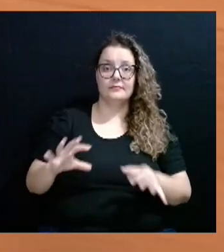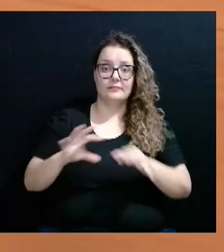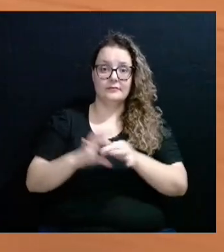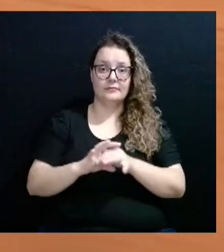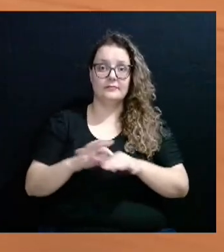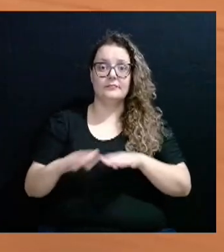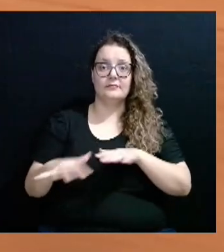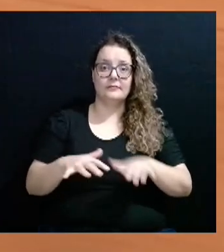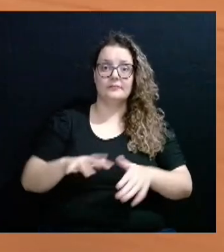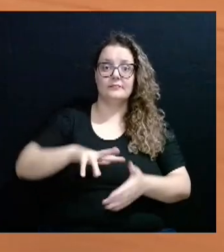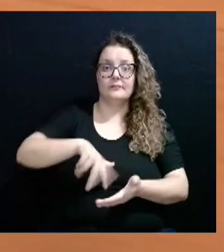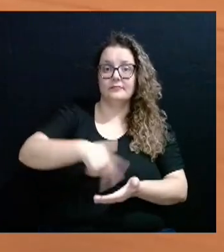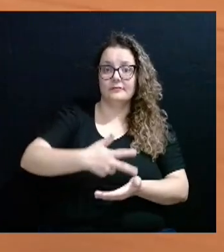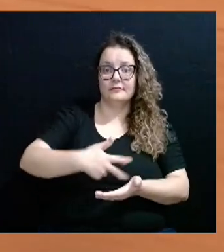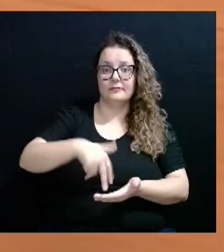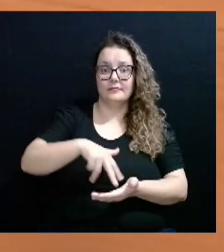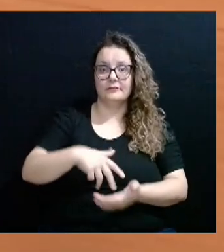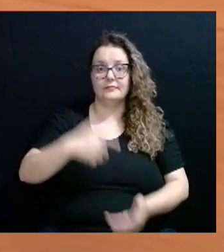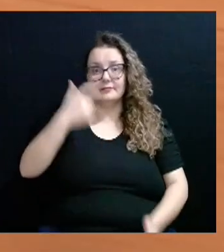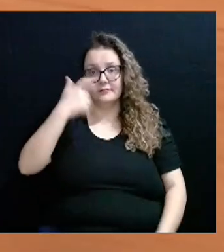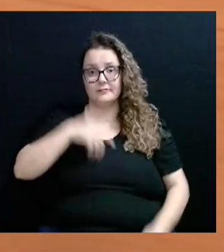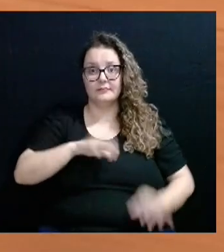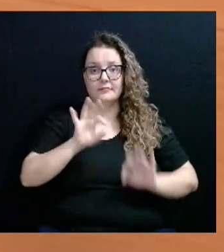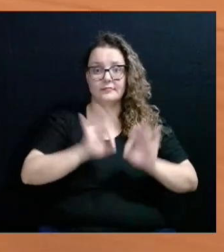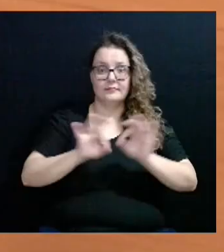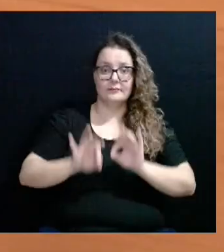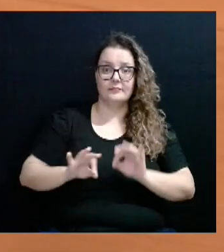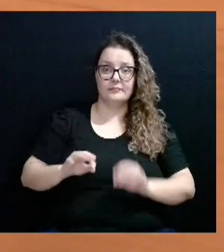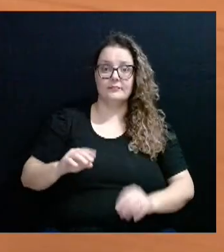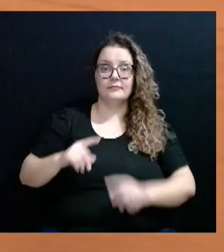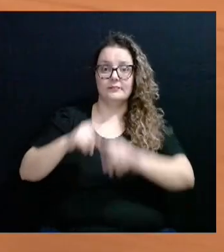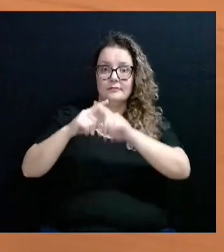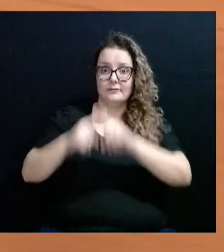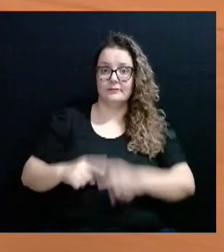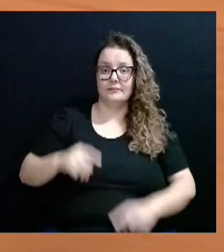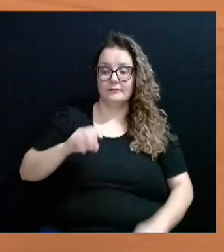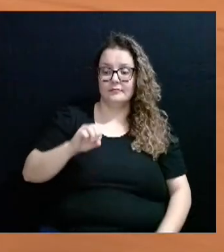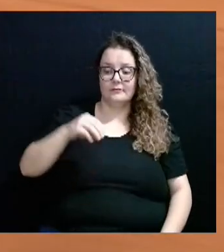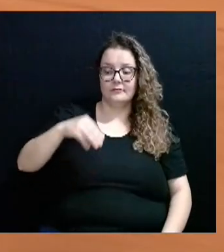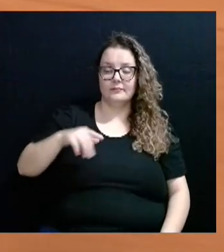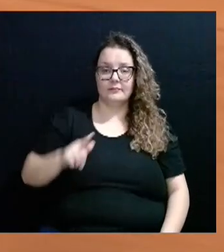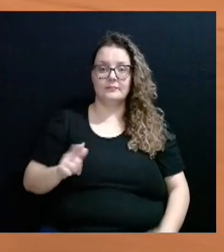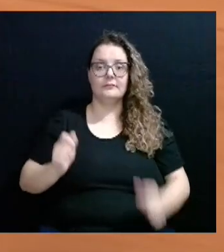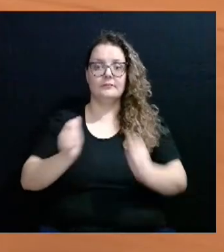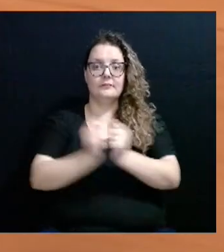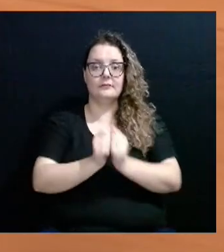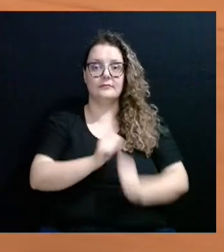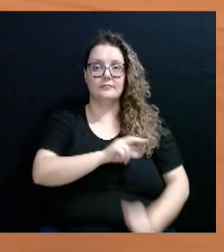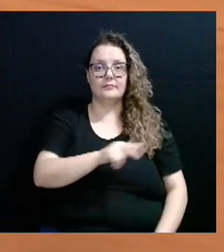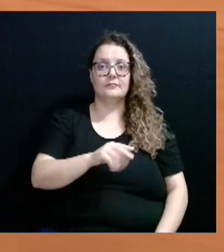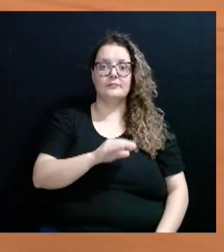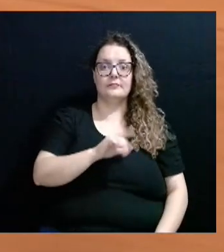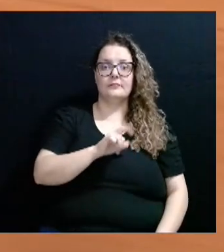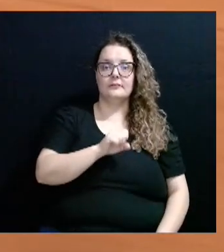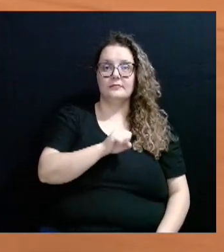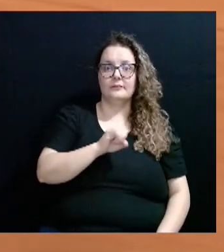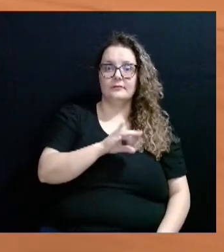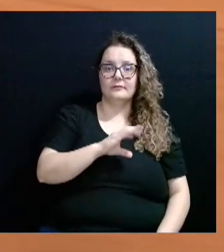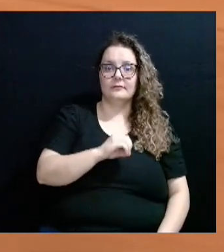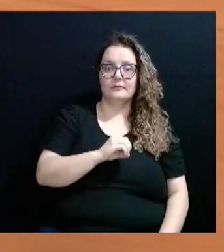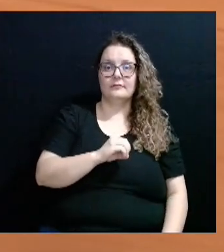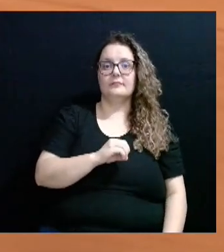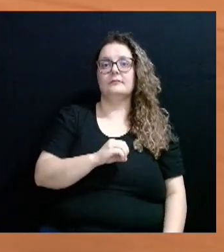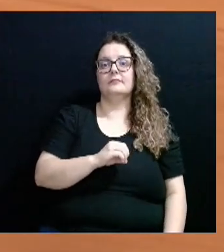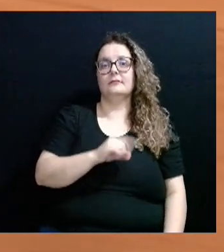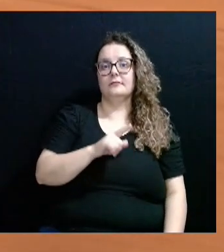hip-hop. Eu sou organizador da Batalha do AMG, juntamente com meus irmãos Clássico Lipe, Taislan MC e também